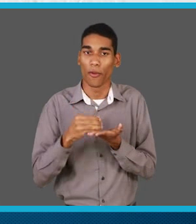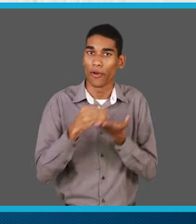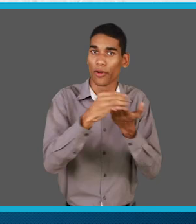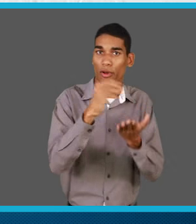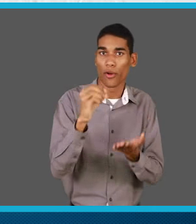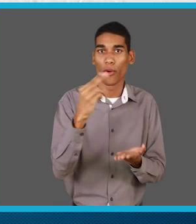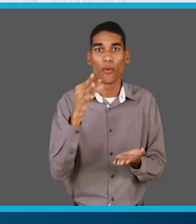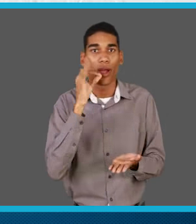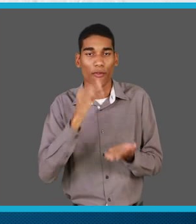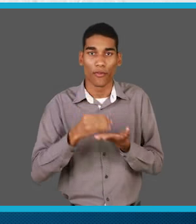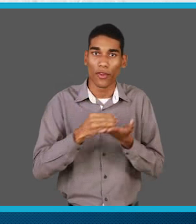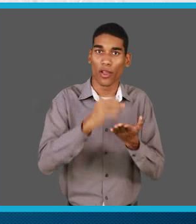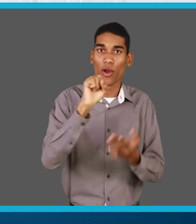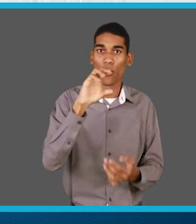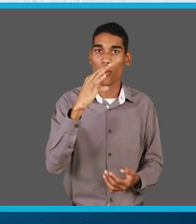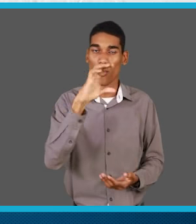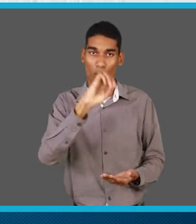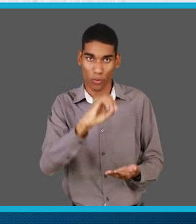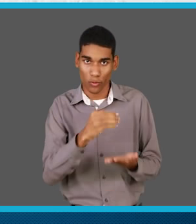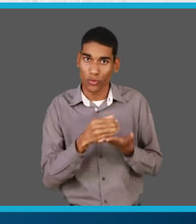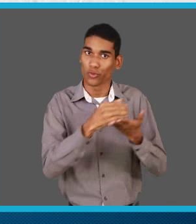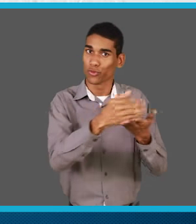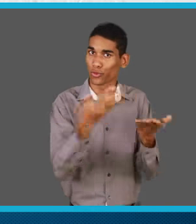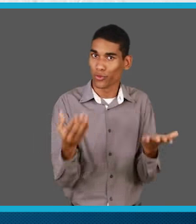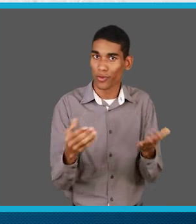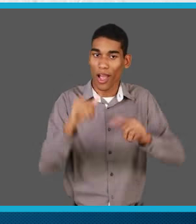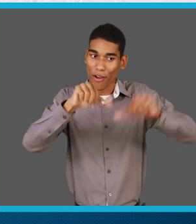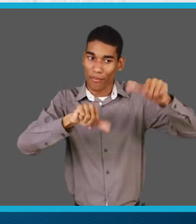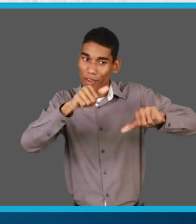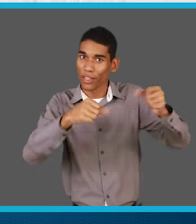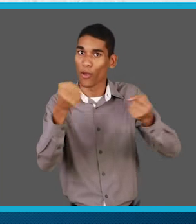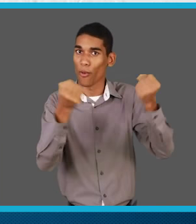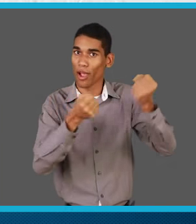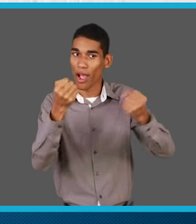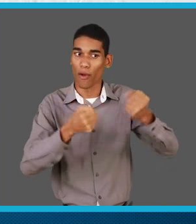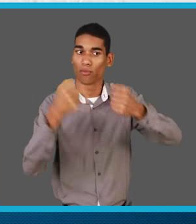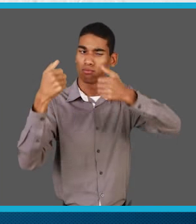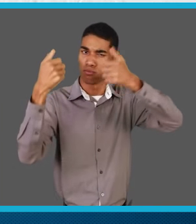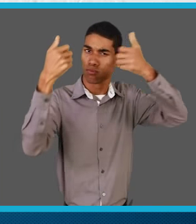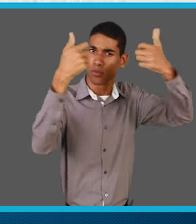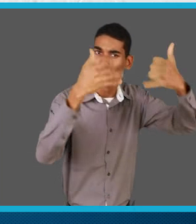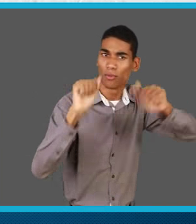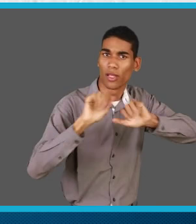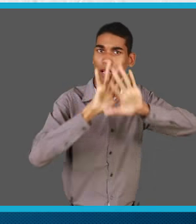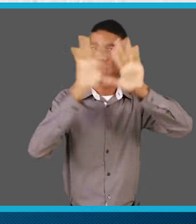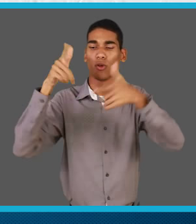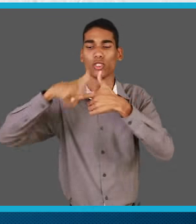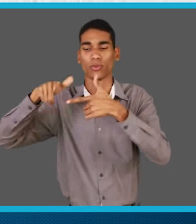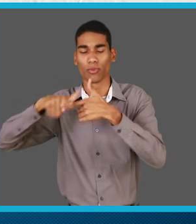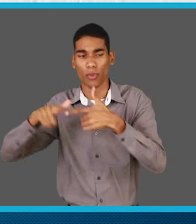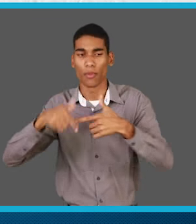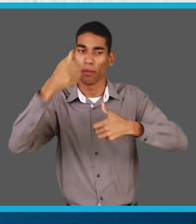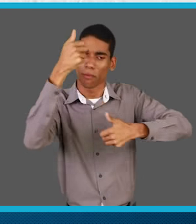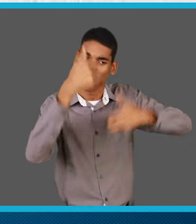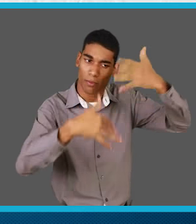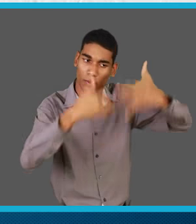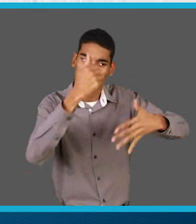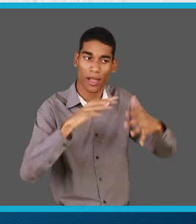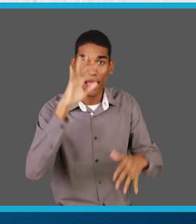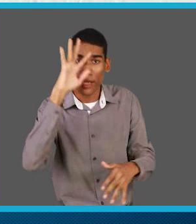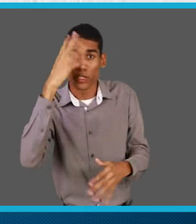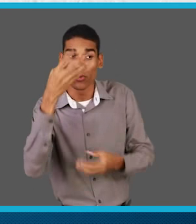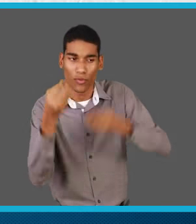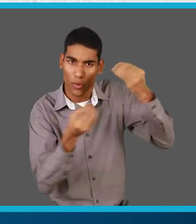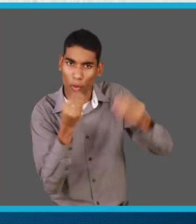uma água, um café ou um suco. Avalie o carro e explique claramente quais são os problemas e